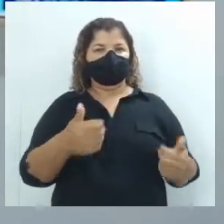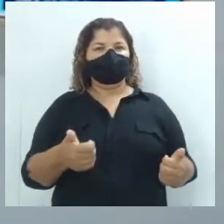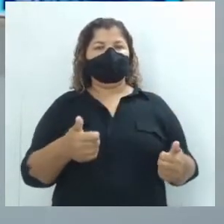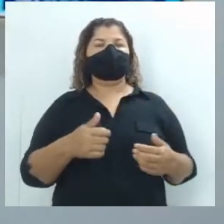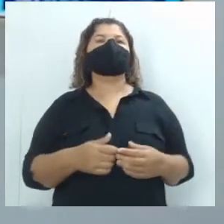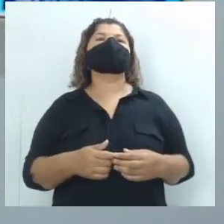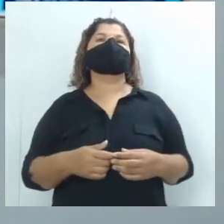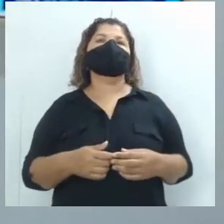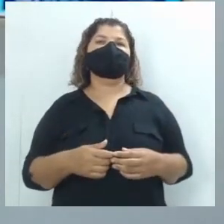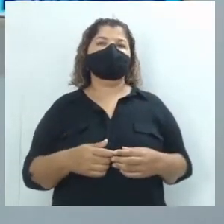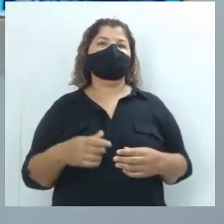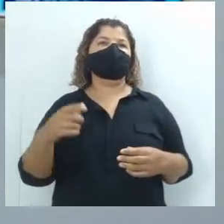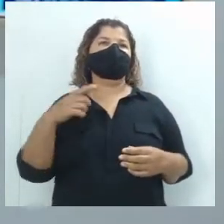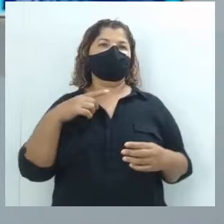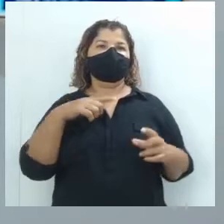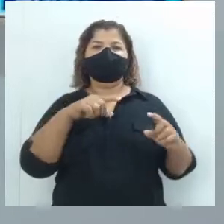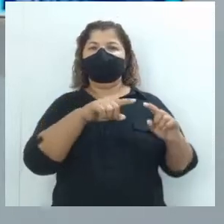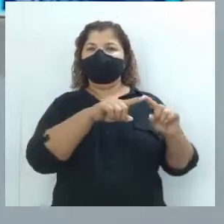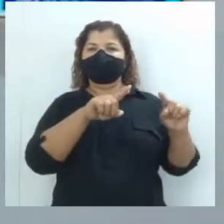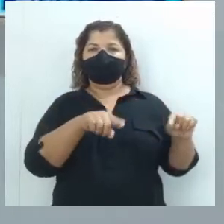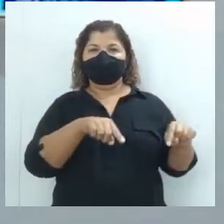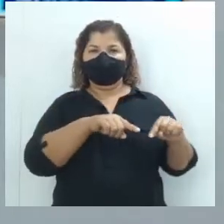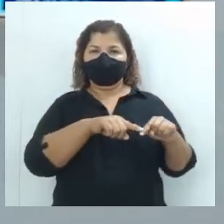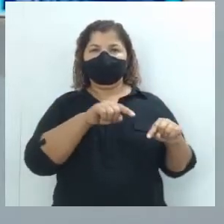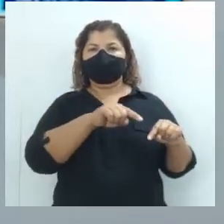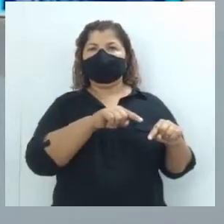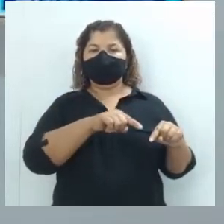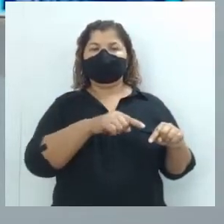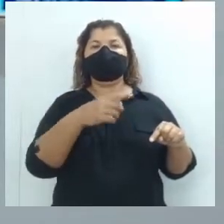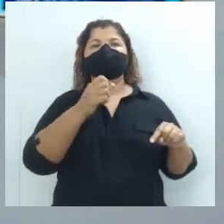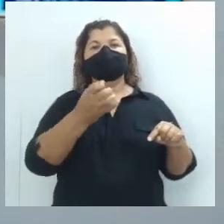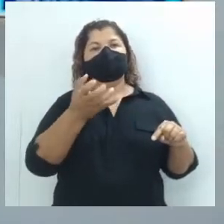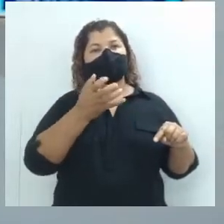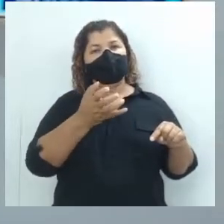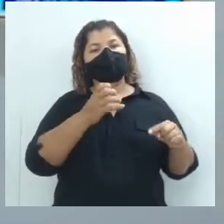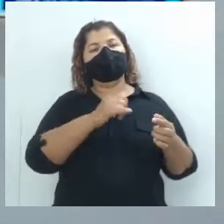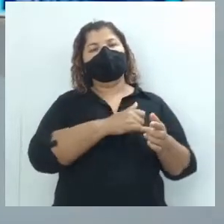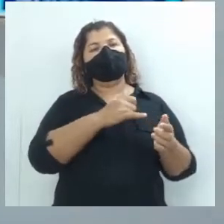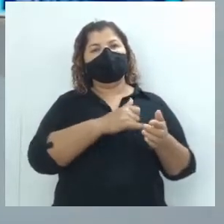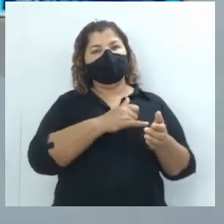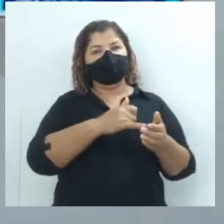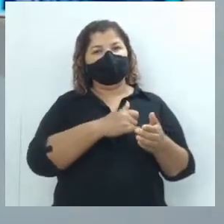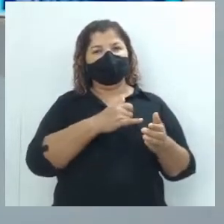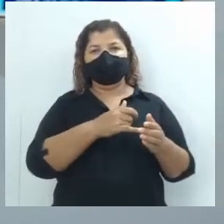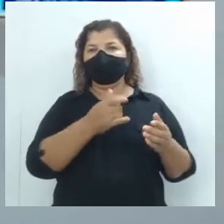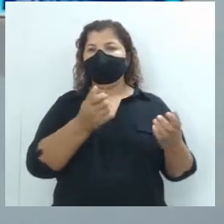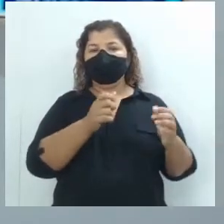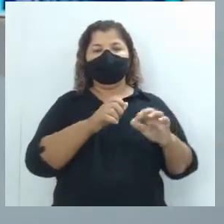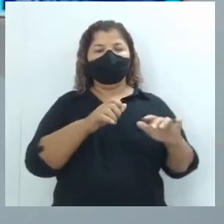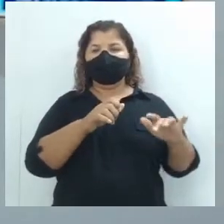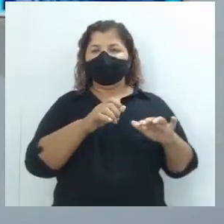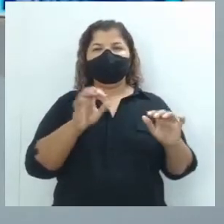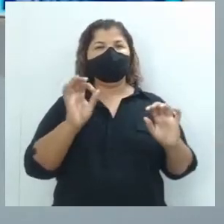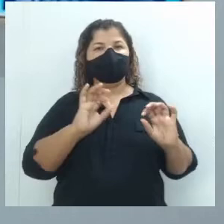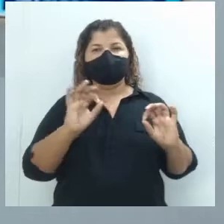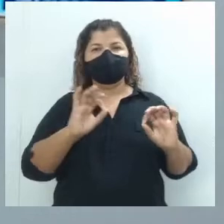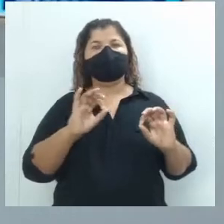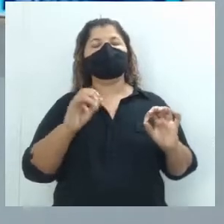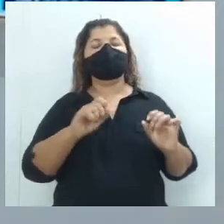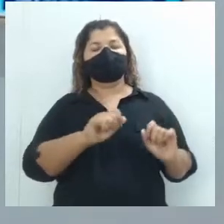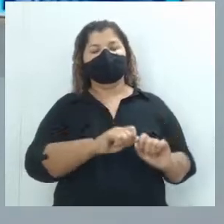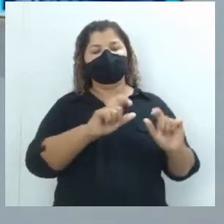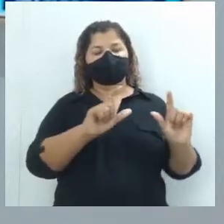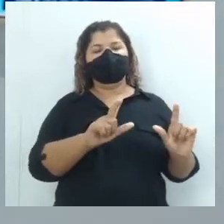Aninha já botou o QR Code aí na tela, ó, tá vendo esse QR Code aí? Pronto. Se você quiser se inscrever e não quiser digitar, aponta o QR Code aí. Agora